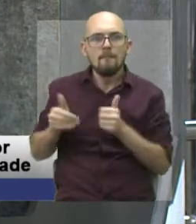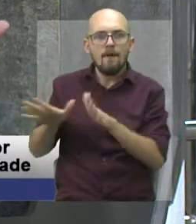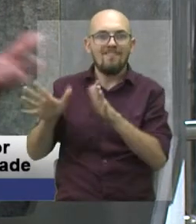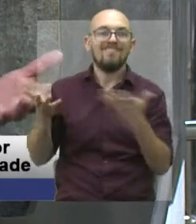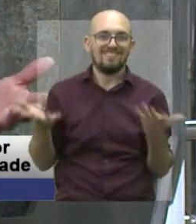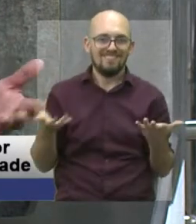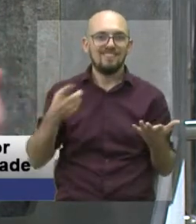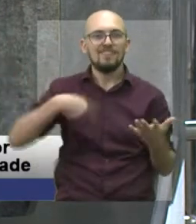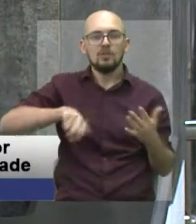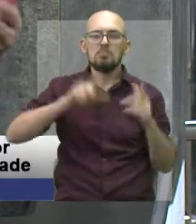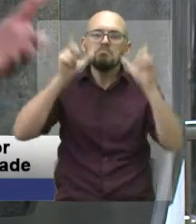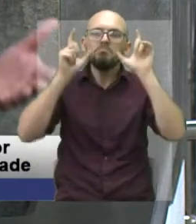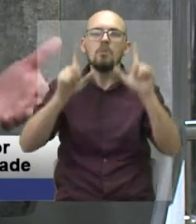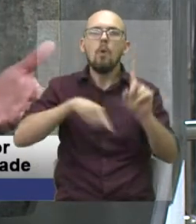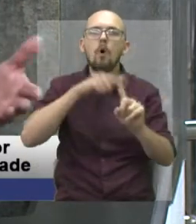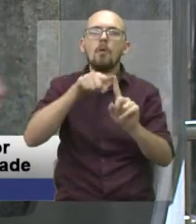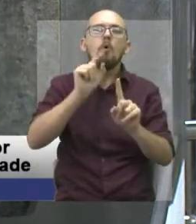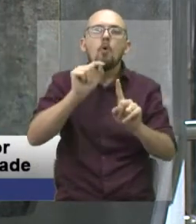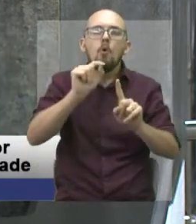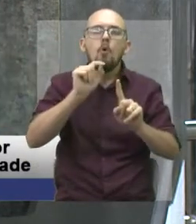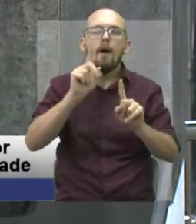o nosso interesse é abrir.